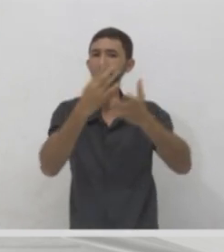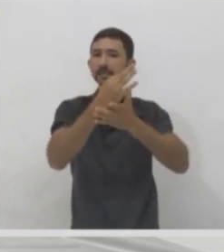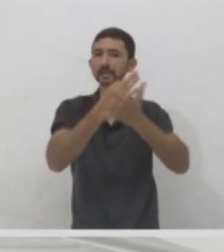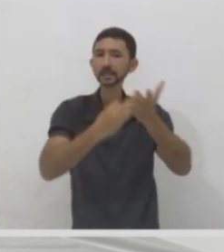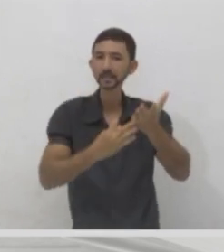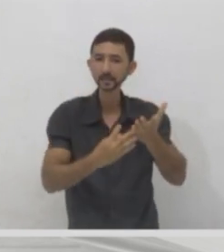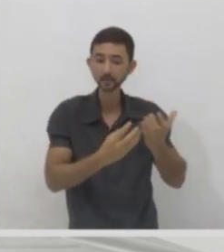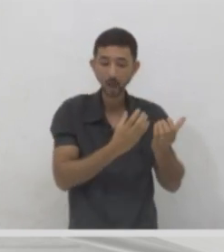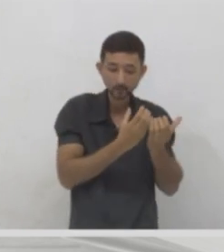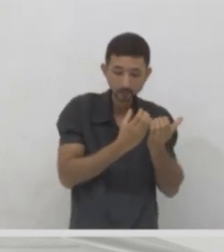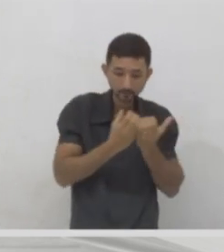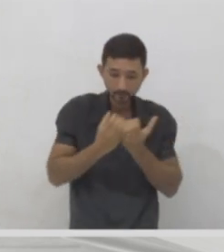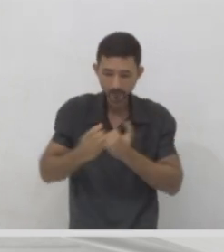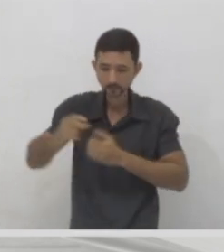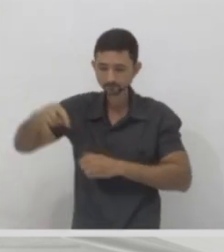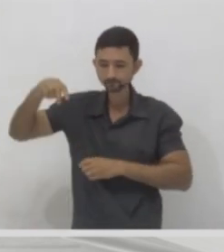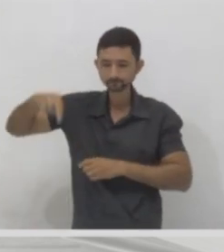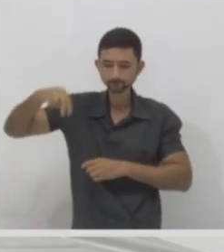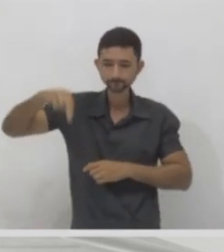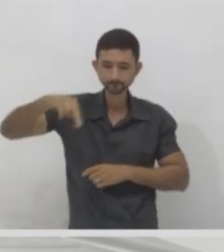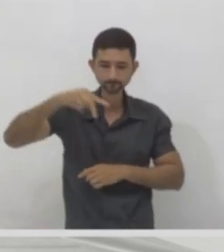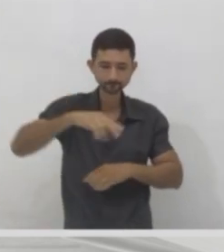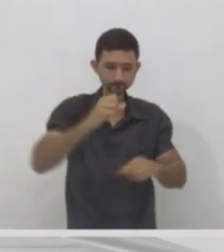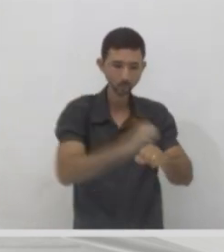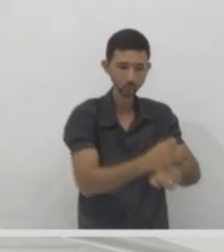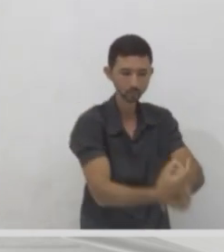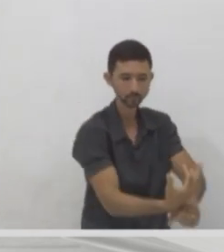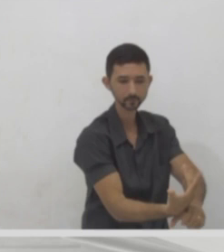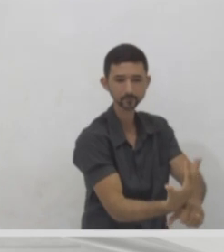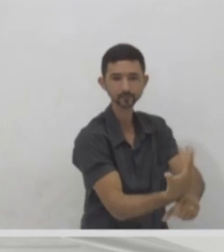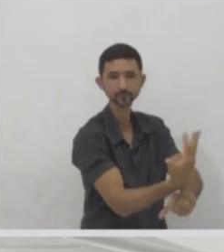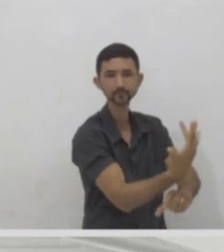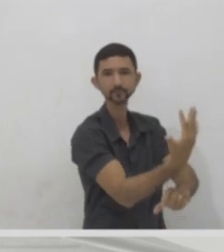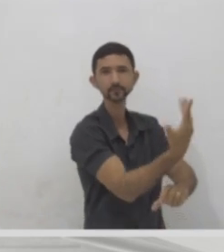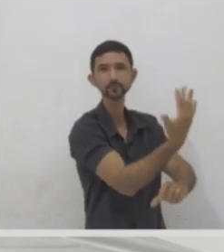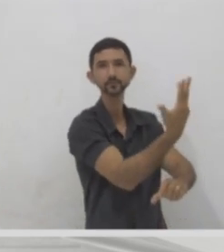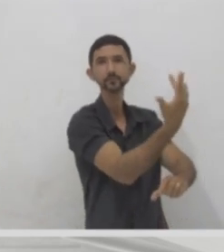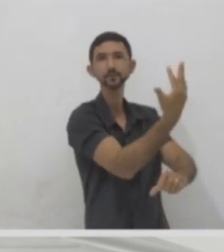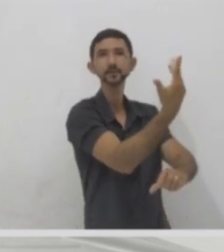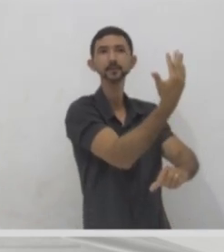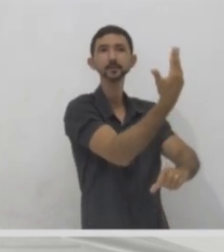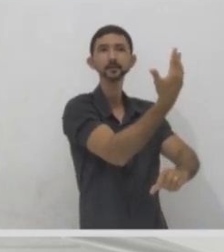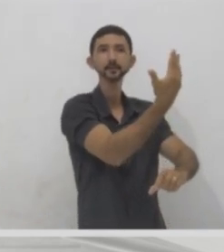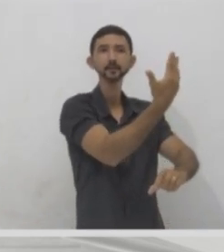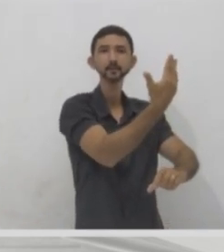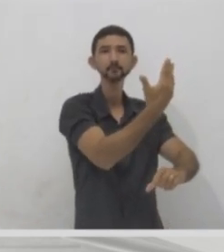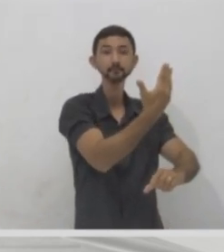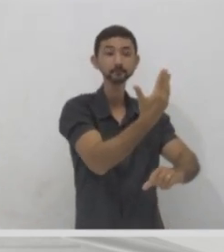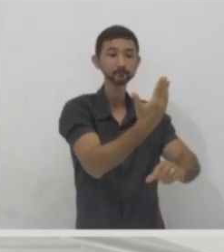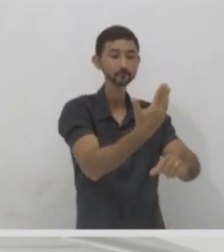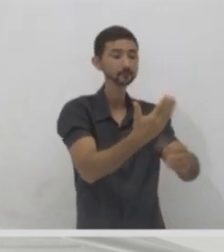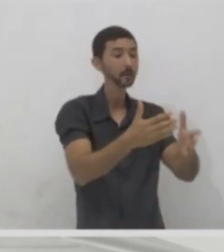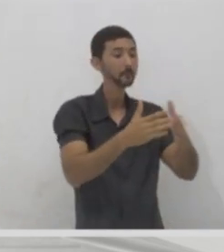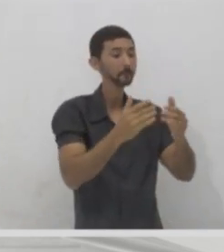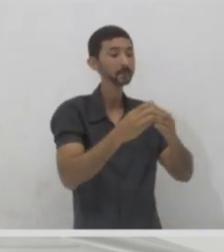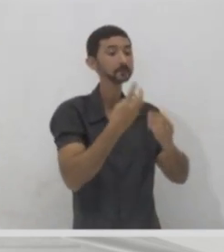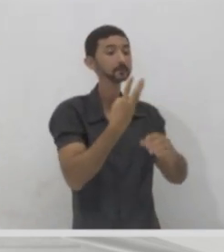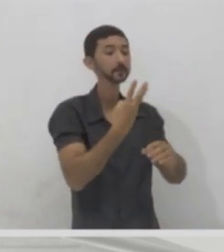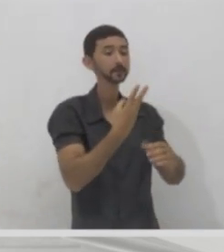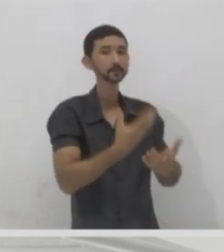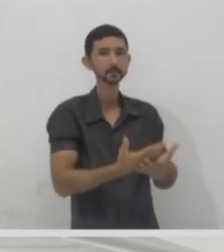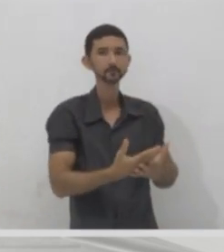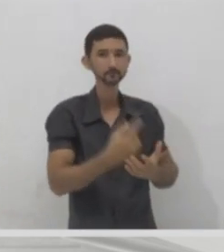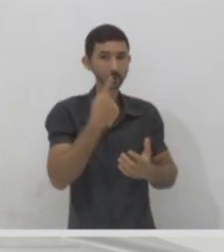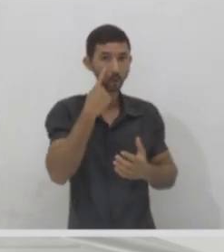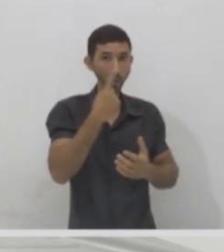está andando e ela encontra um gênio da lâmpada, então ela tem direito a fazer 3 pedidos. Vamos dar uma